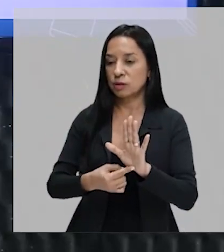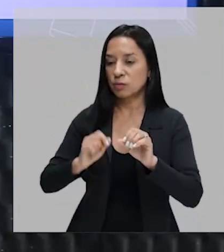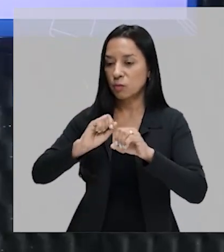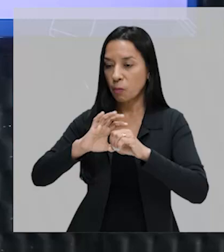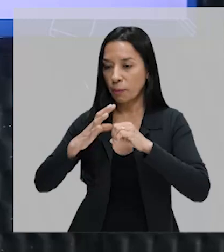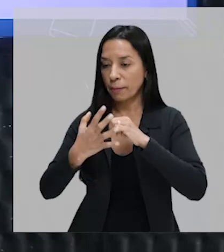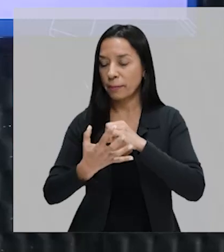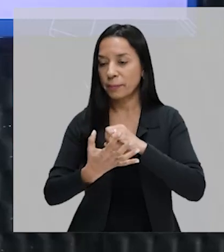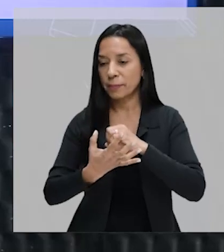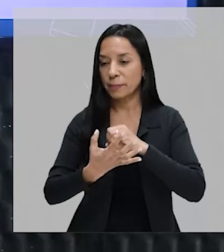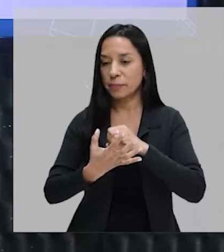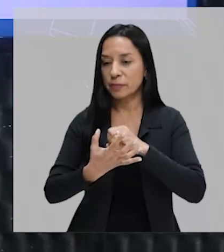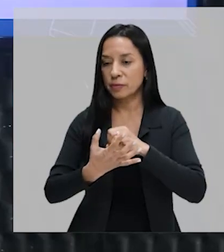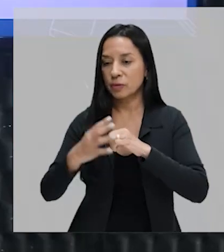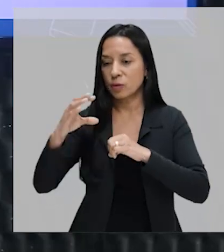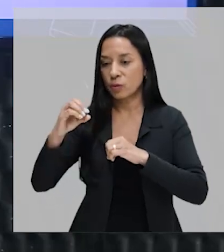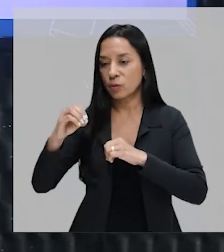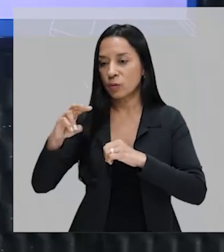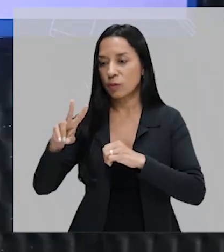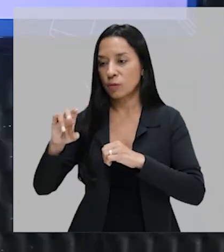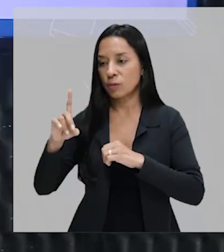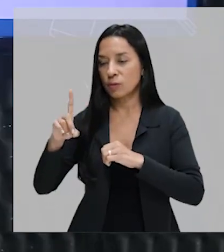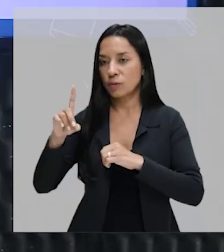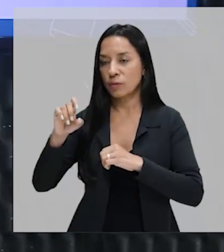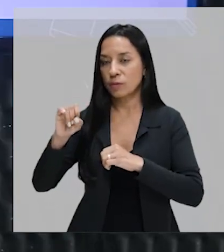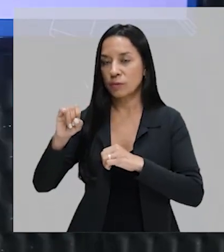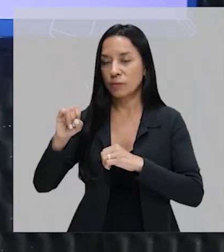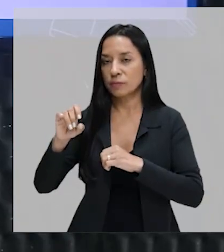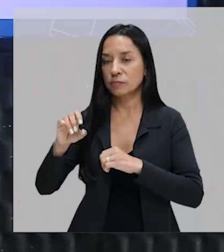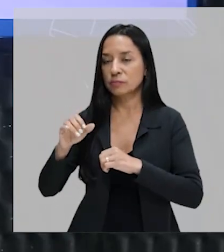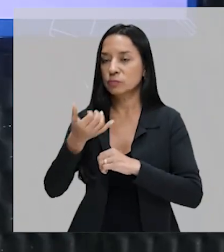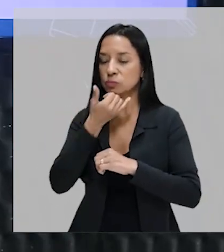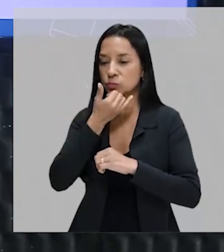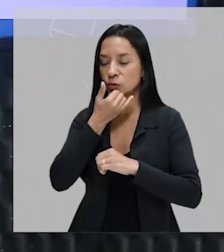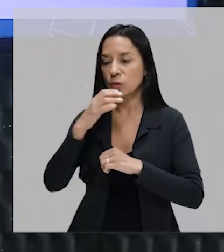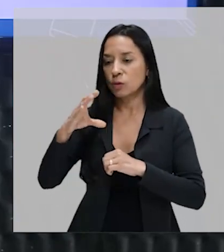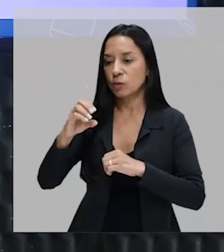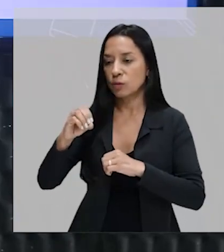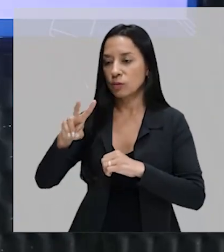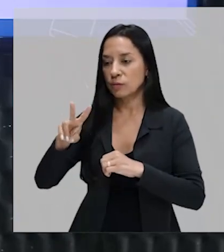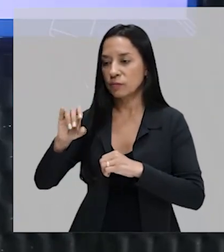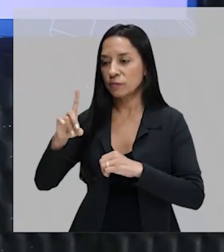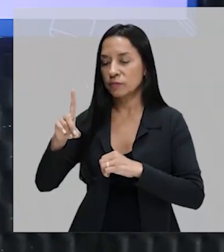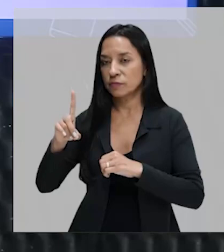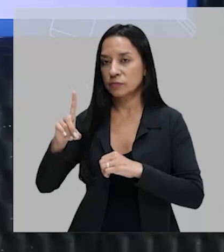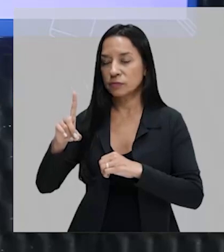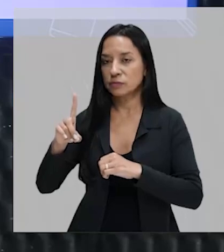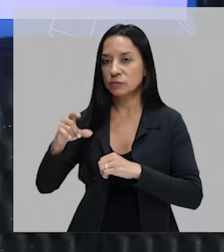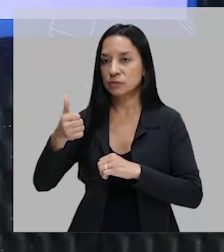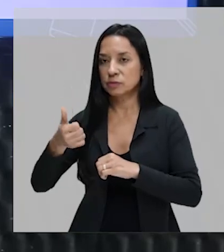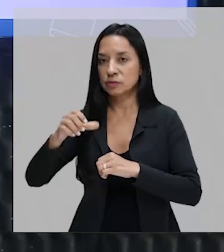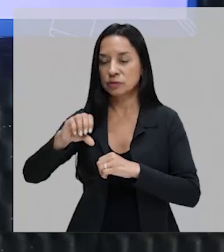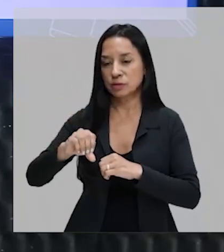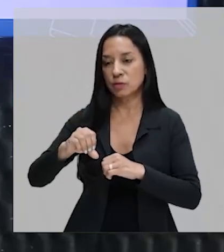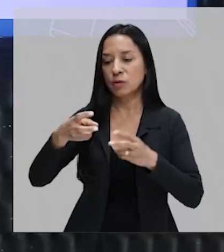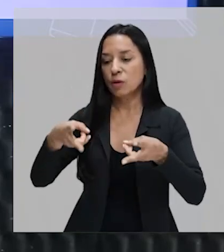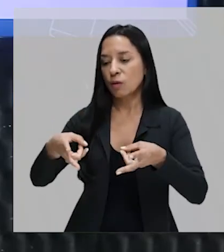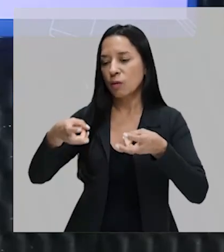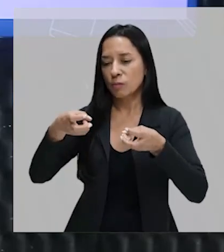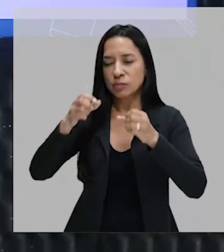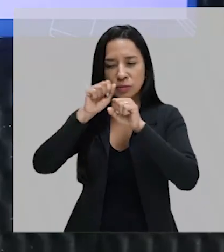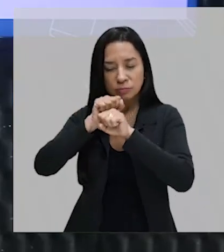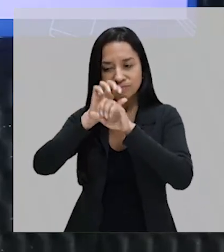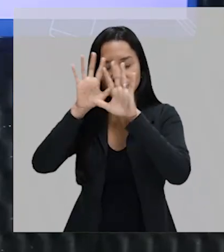pandemia do Covid-19. Por exemplo, a gente observa